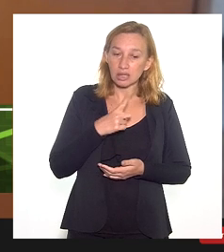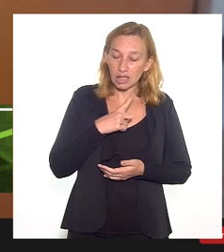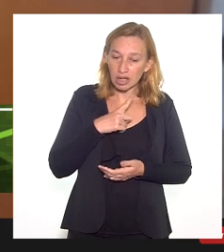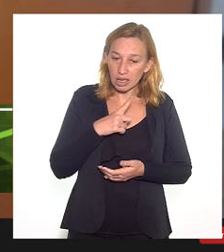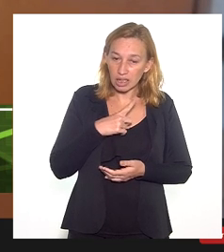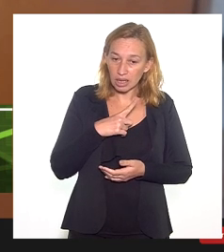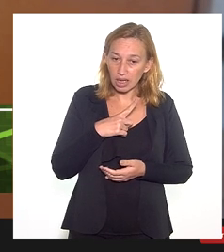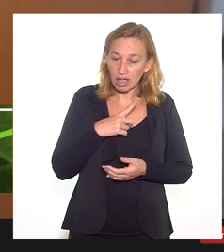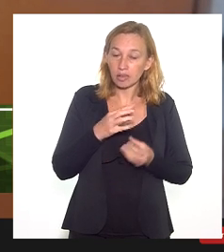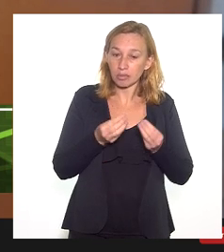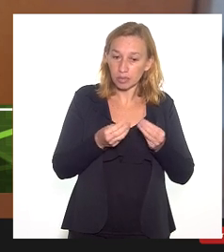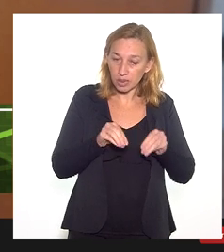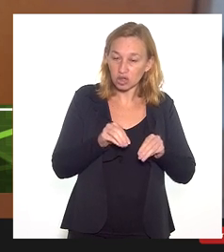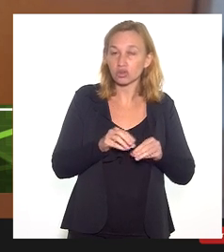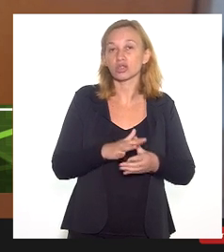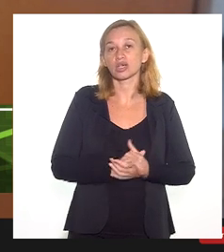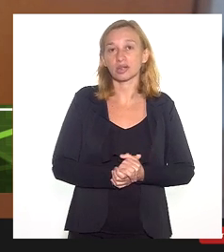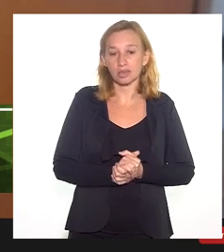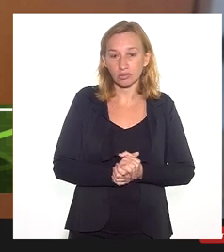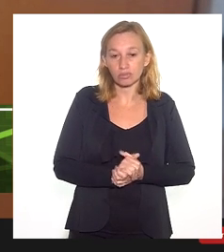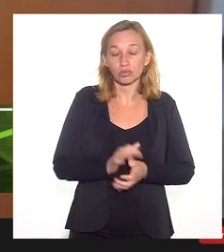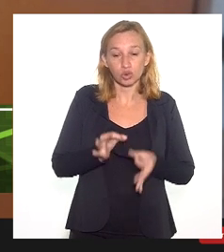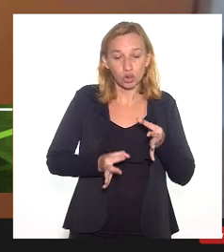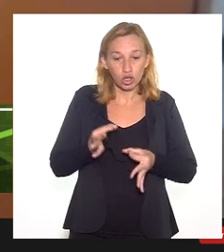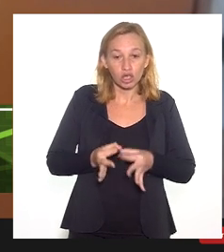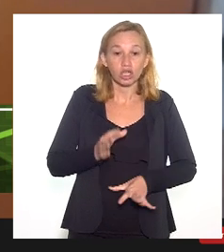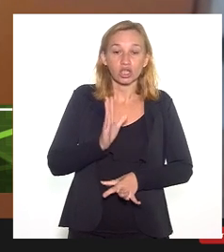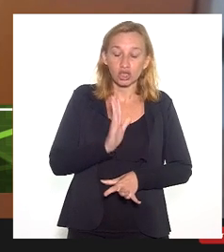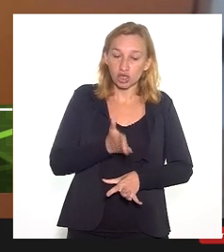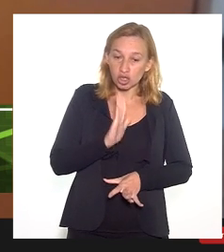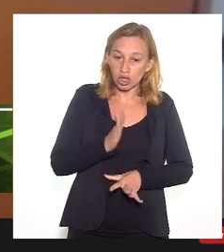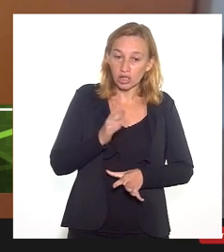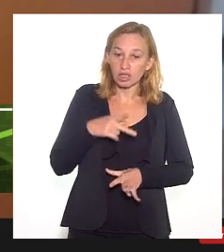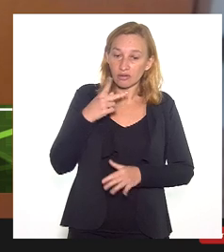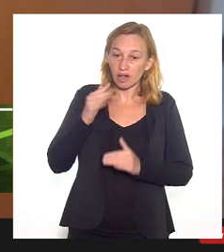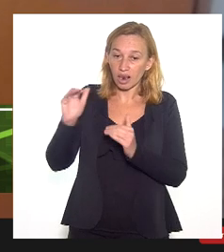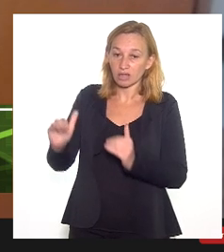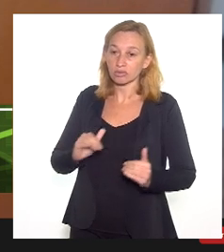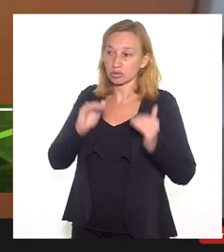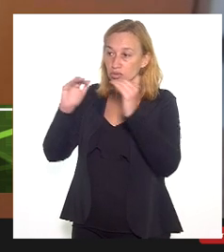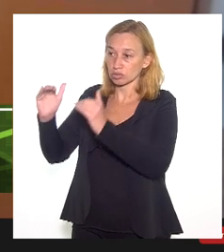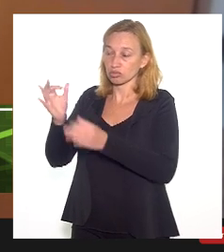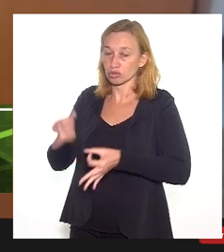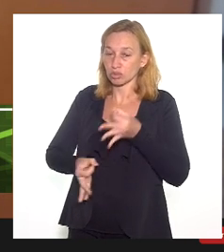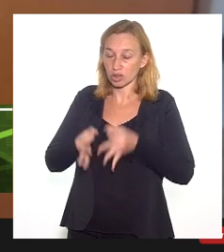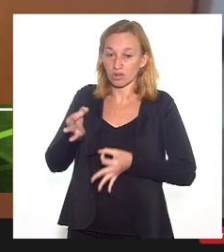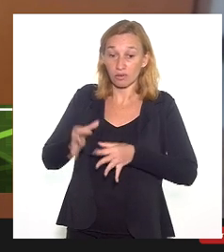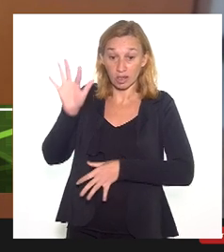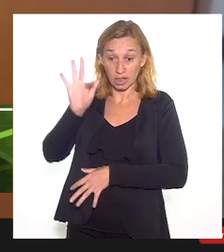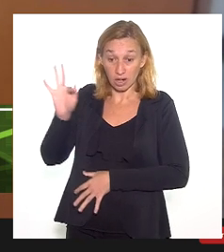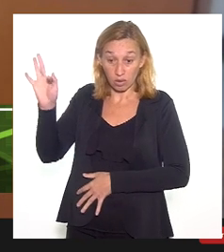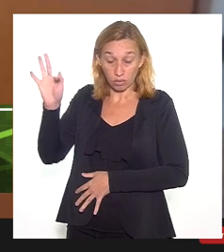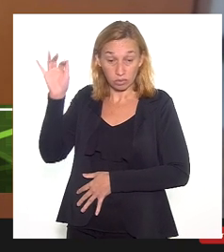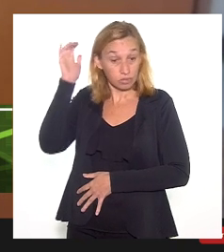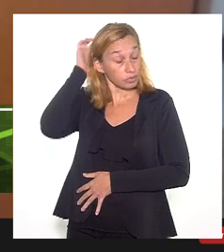consequências jurídicas. Porque já foi assentado pelo Supremo Tribunal Federal que,